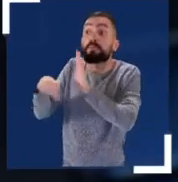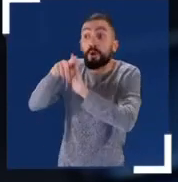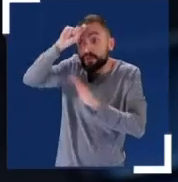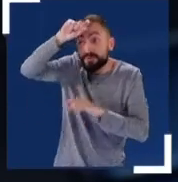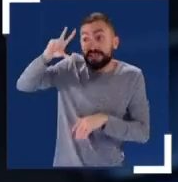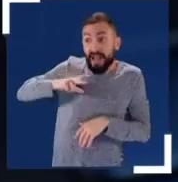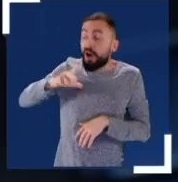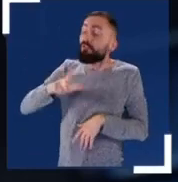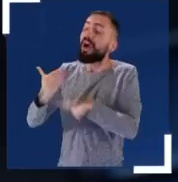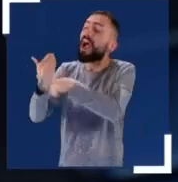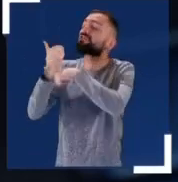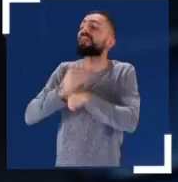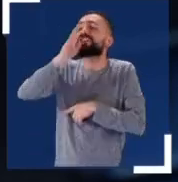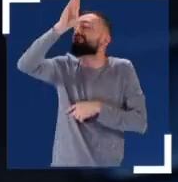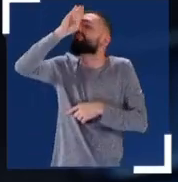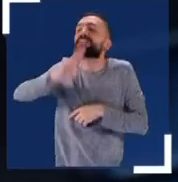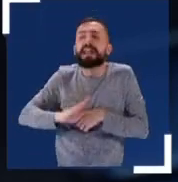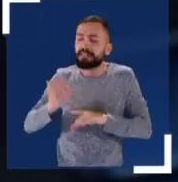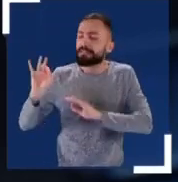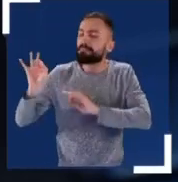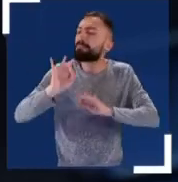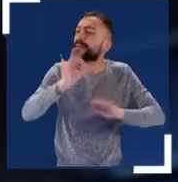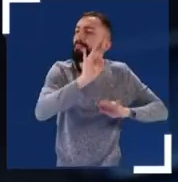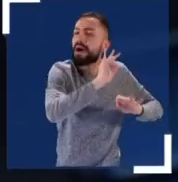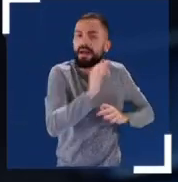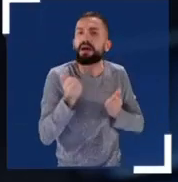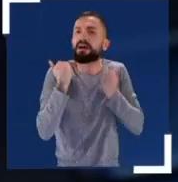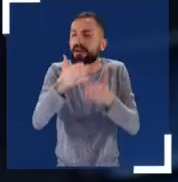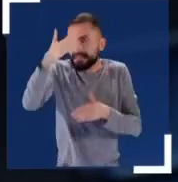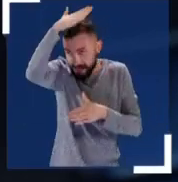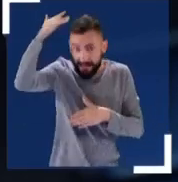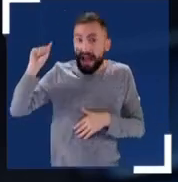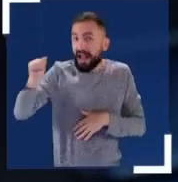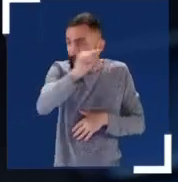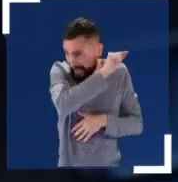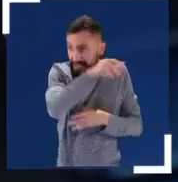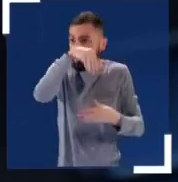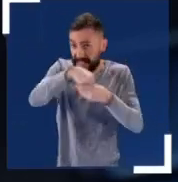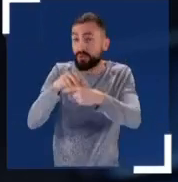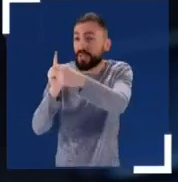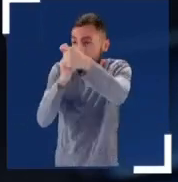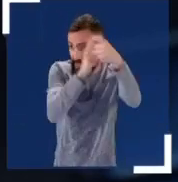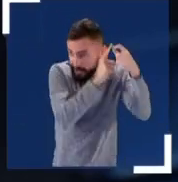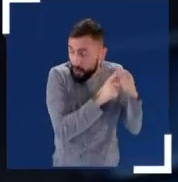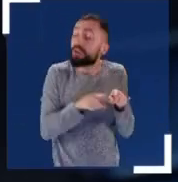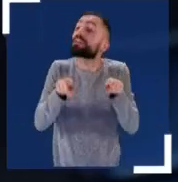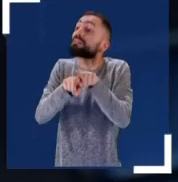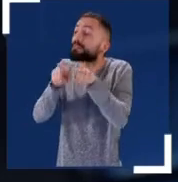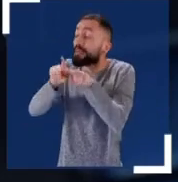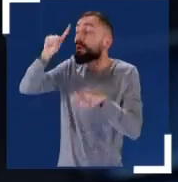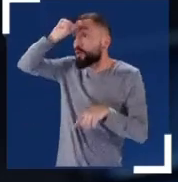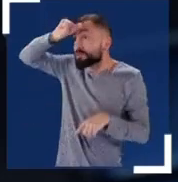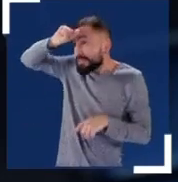gratuitamente a elaborar modelos de gestão para Santas Casas no interior do estado de São Paulo e também para os hospitais regionais, seguindo o